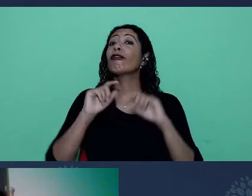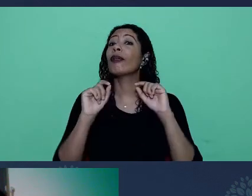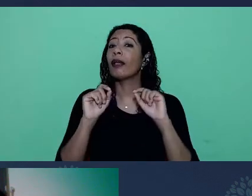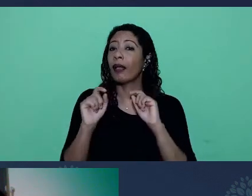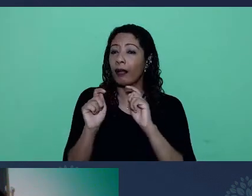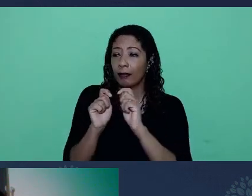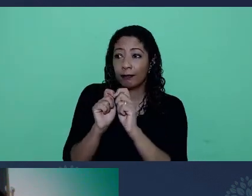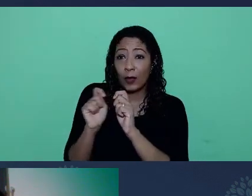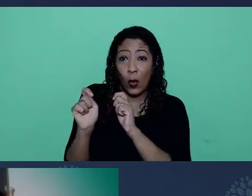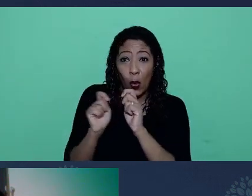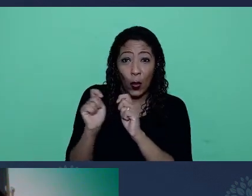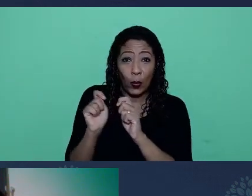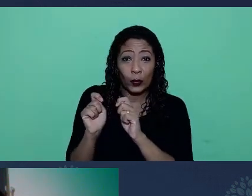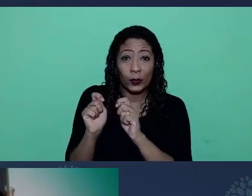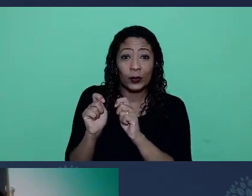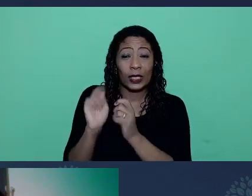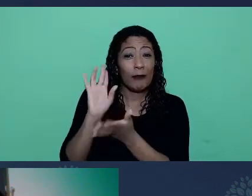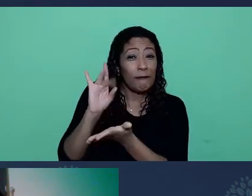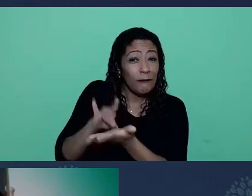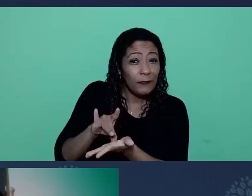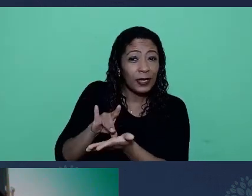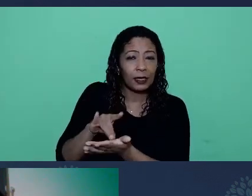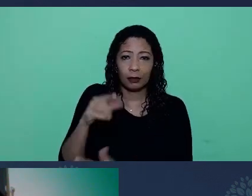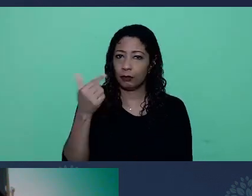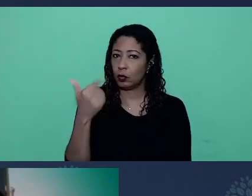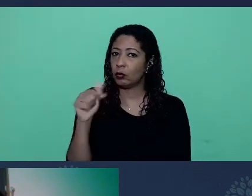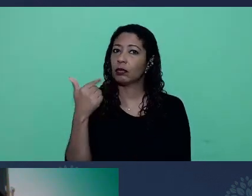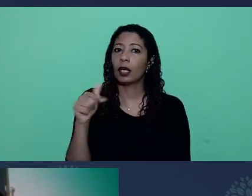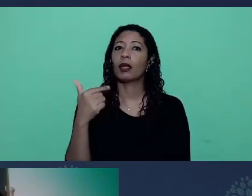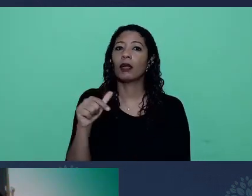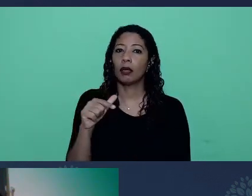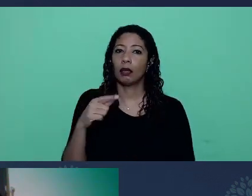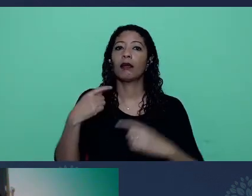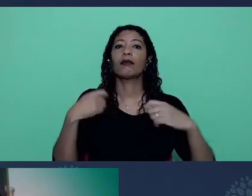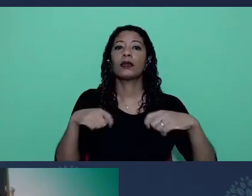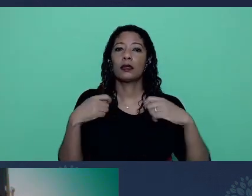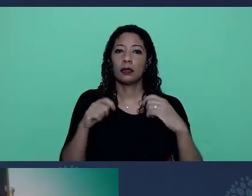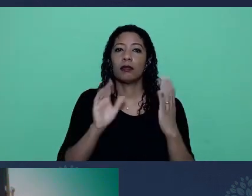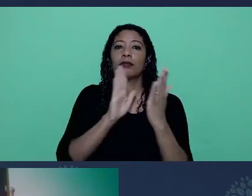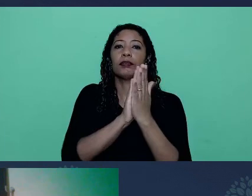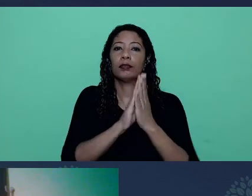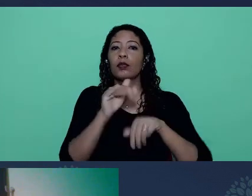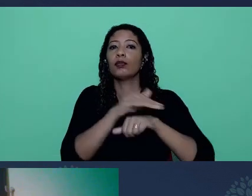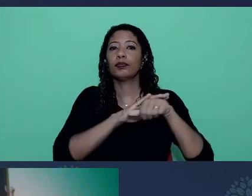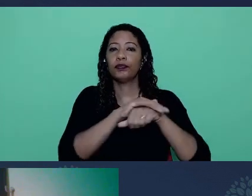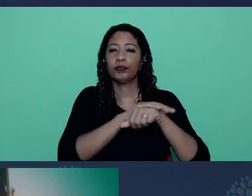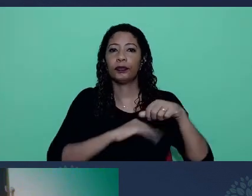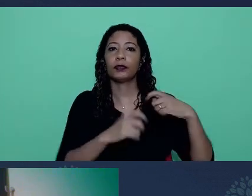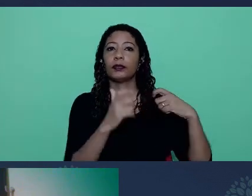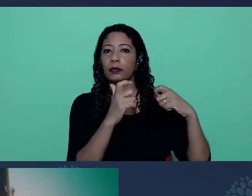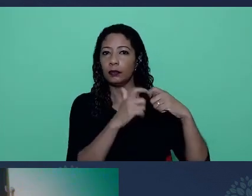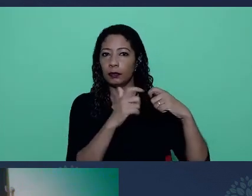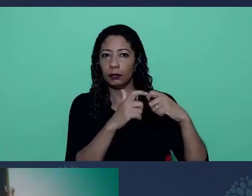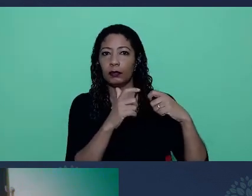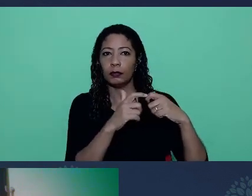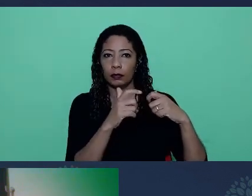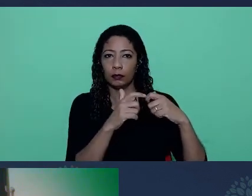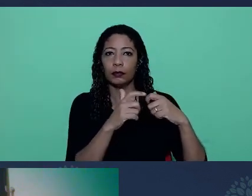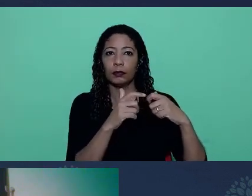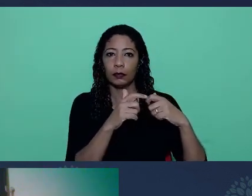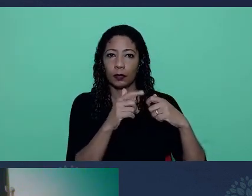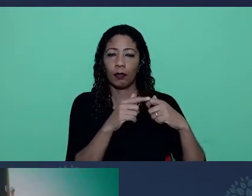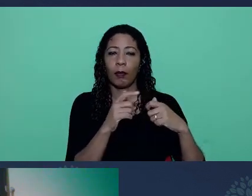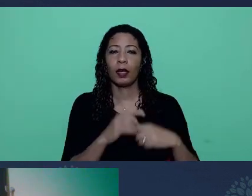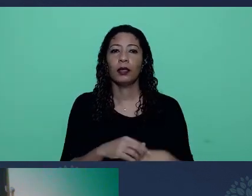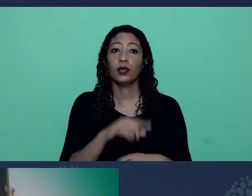totalmente controlada. Você tem que conversar com o médico, para quem está te